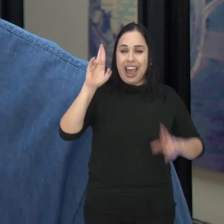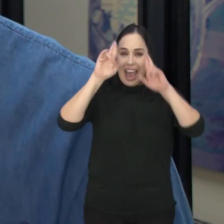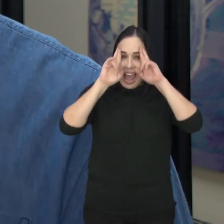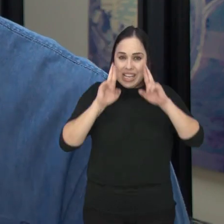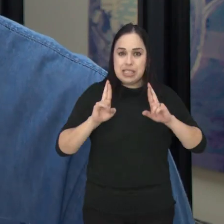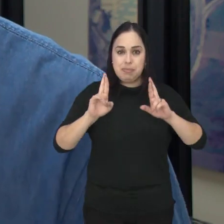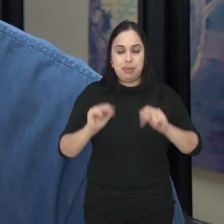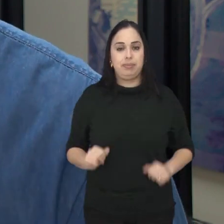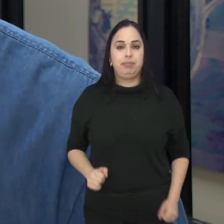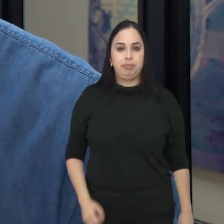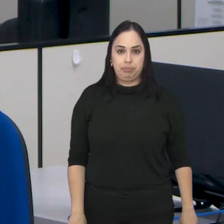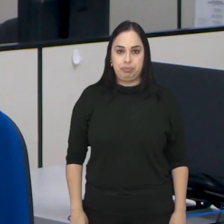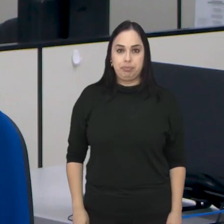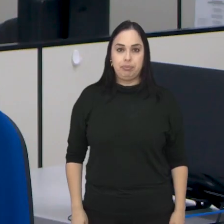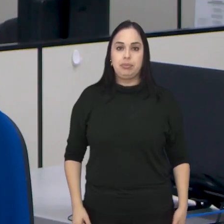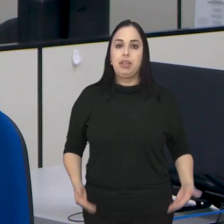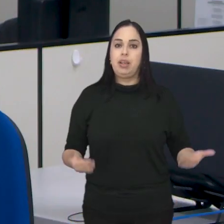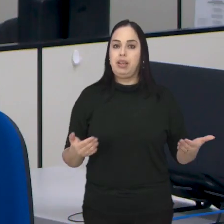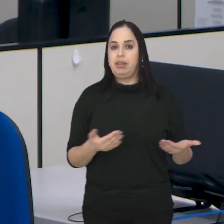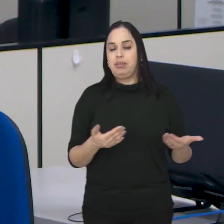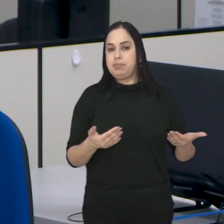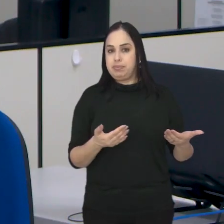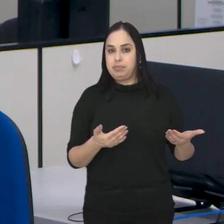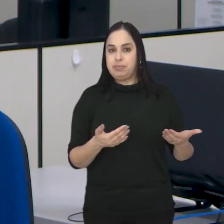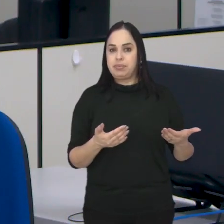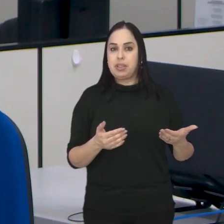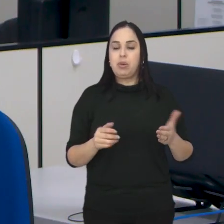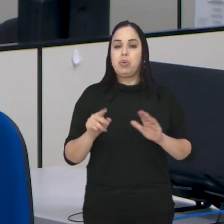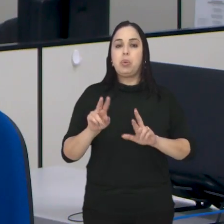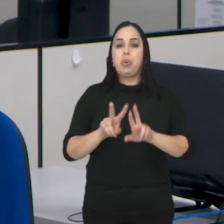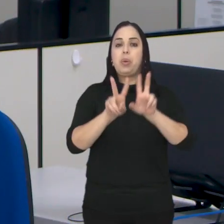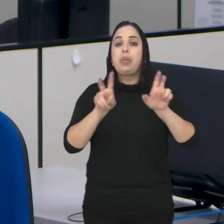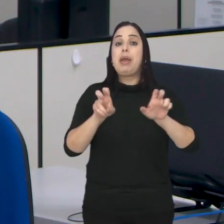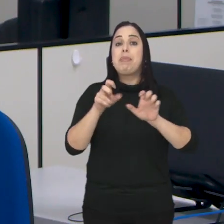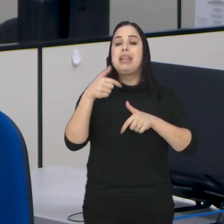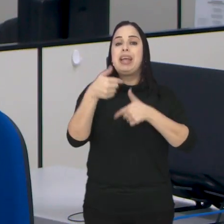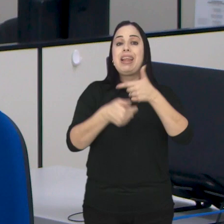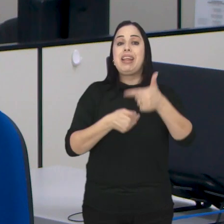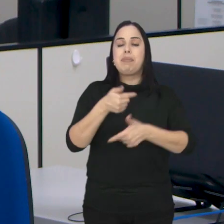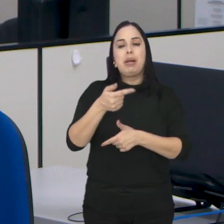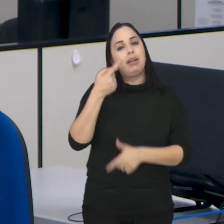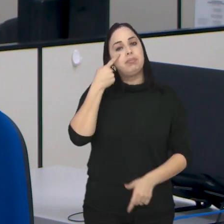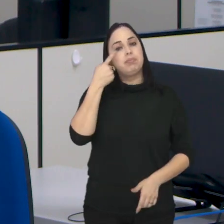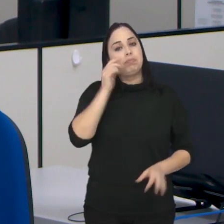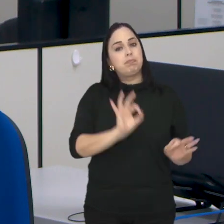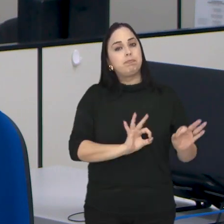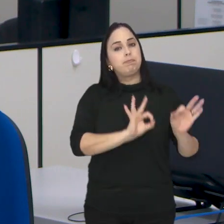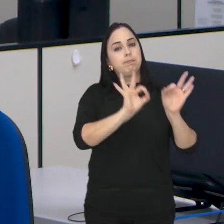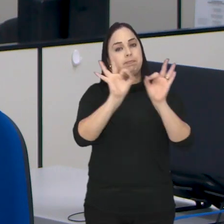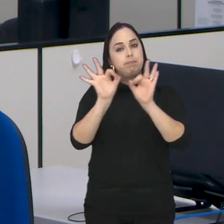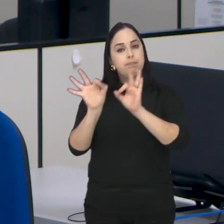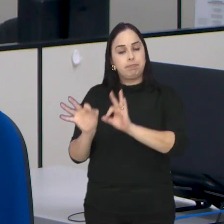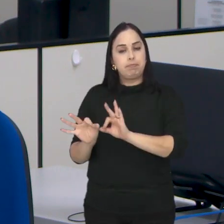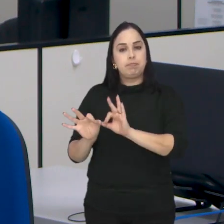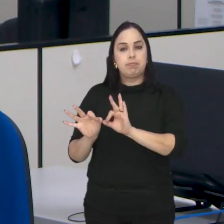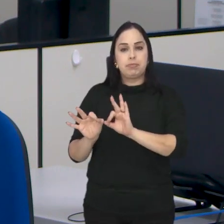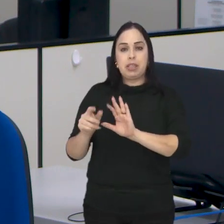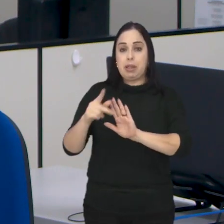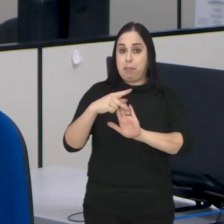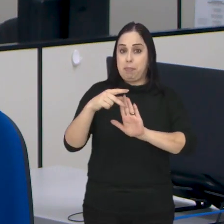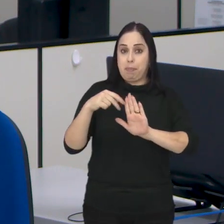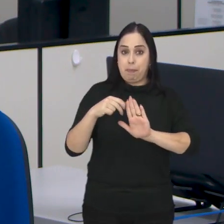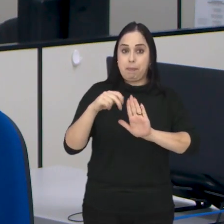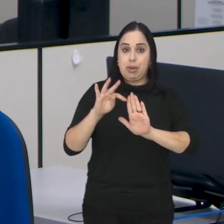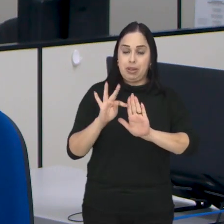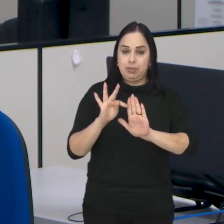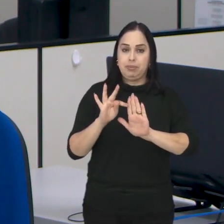trânsito. Respeito. Agora no Boletim Legislativo o assunto é emprego. Confira as vagas que estão disponíveis no pátio